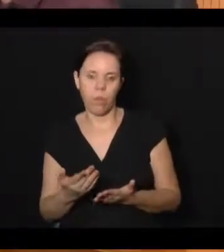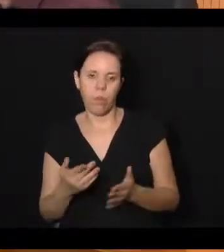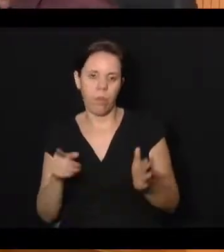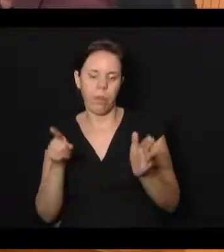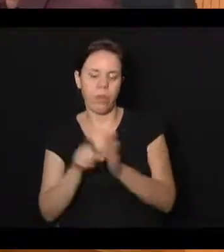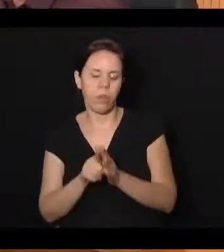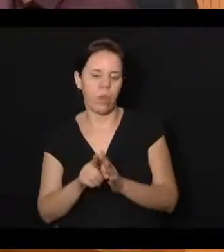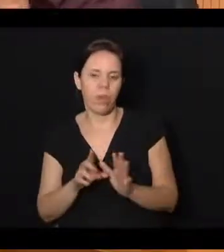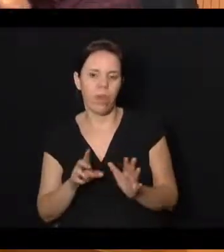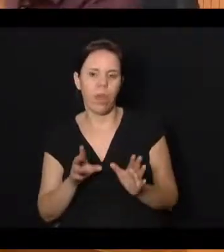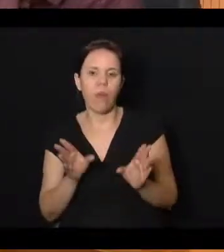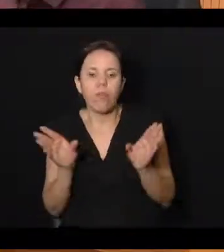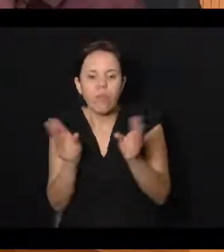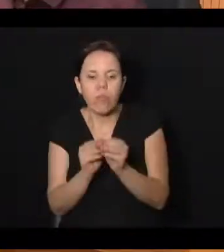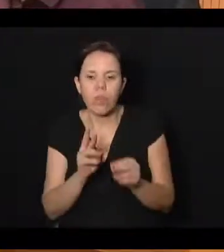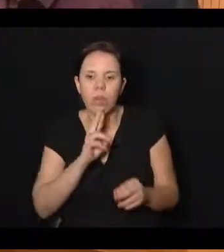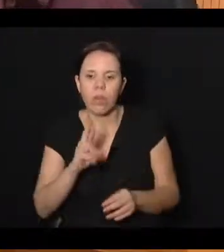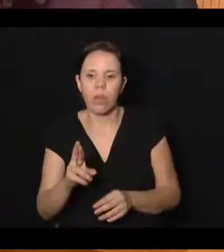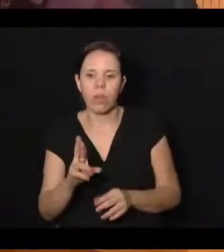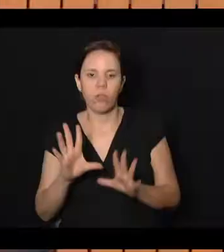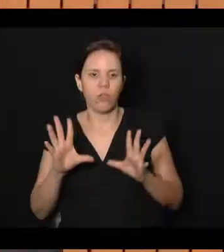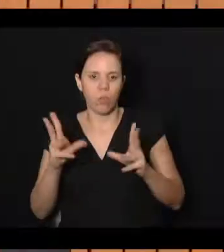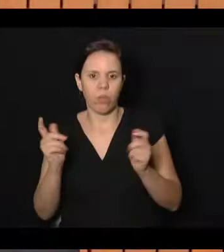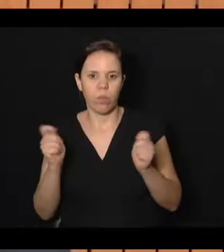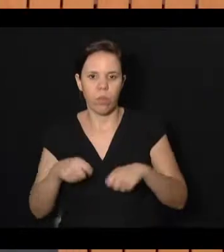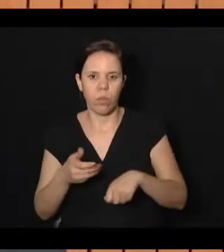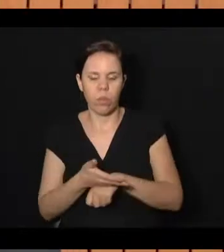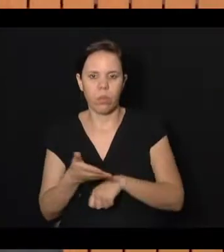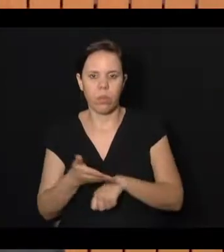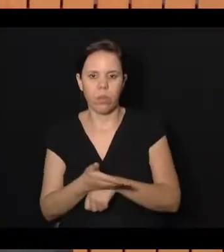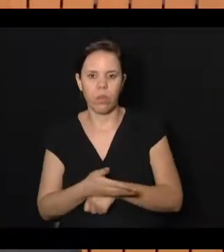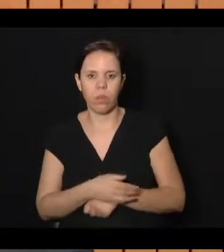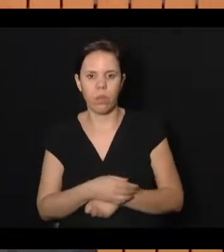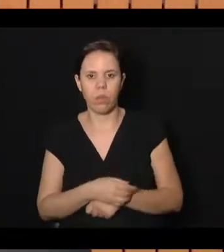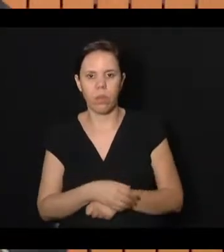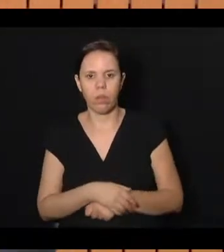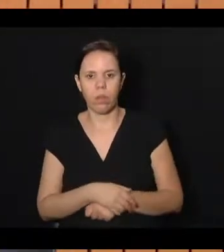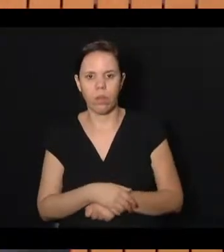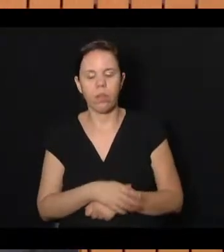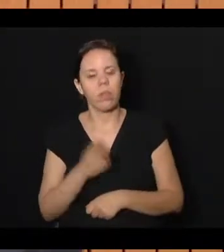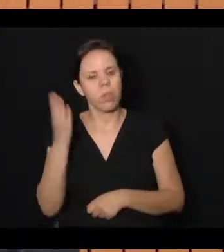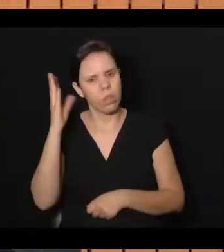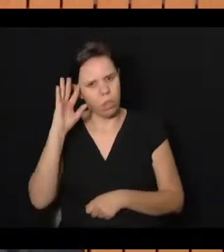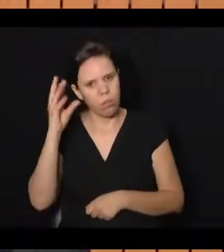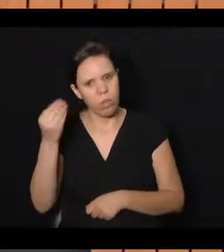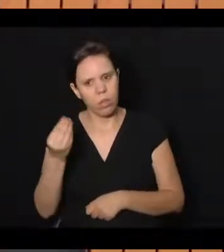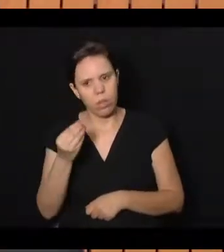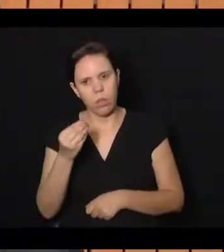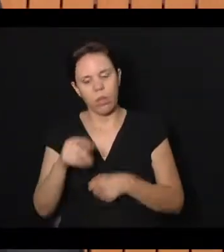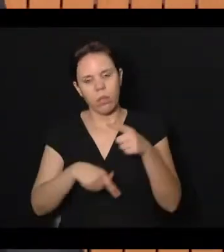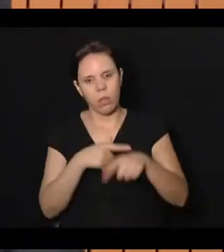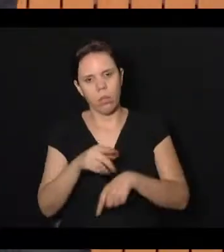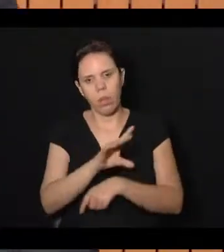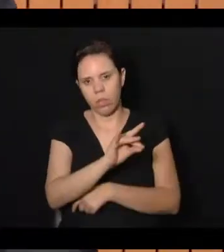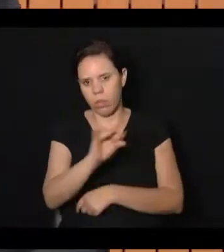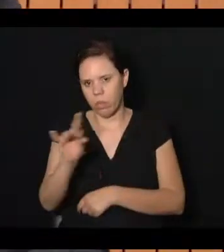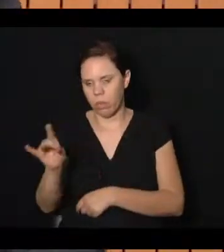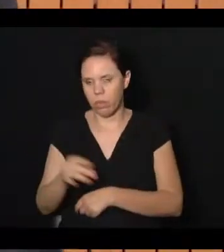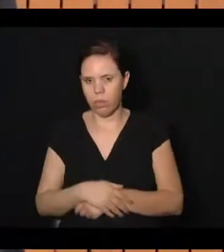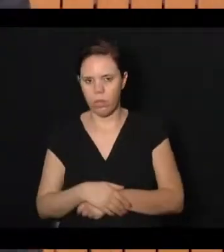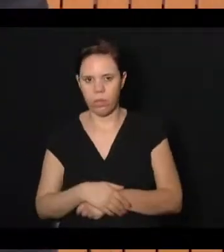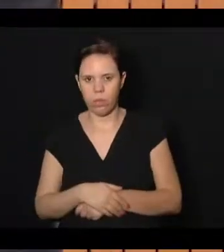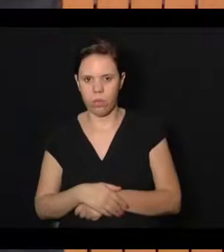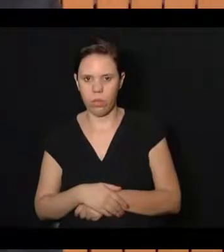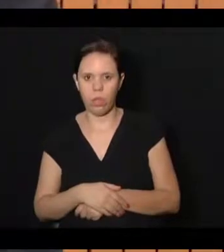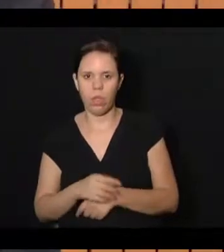poder participar já deu pra entender mais ou menos o trabalho de cada um é dentro de um limite